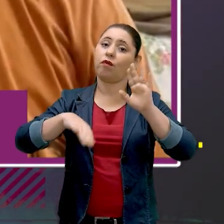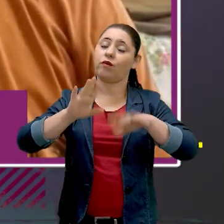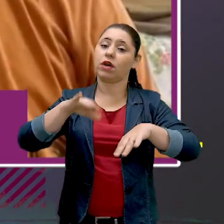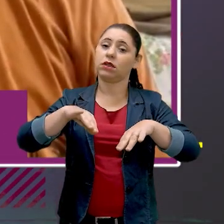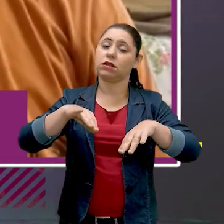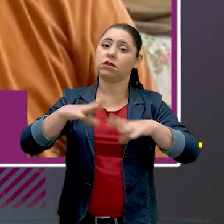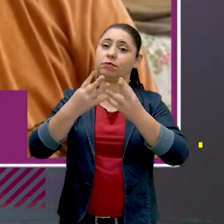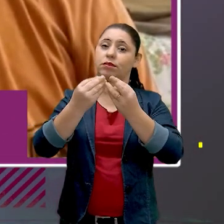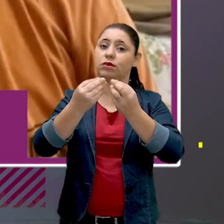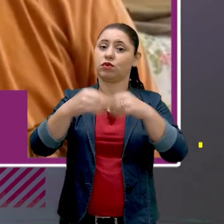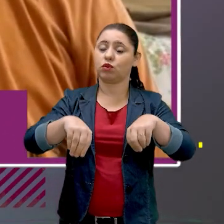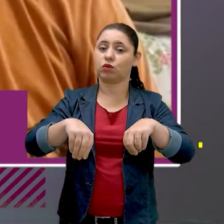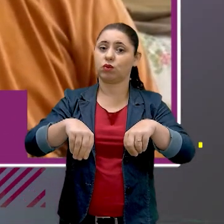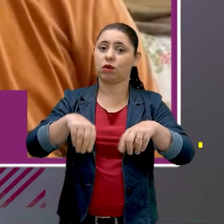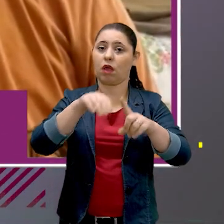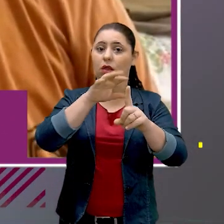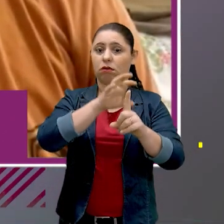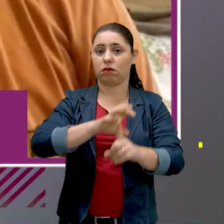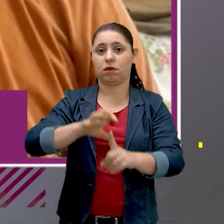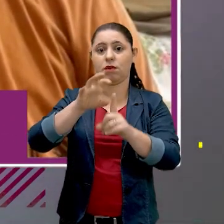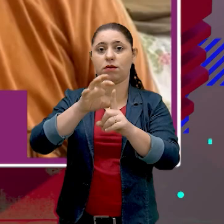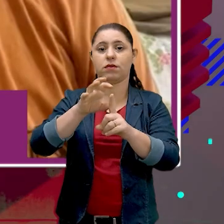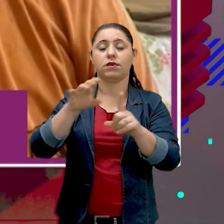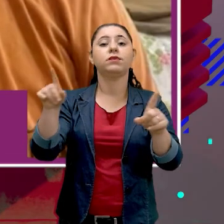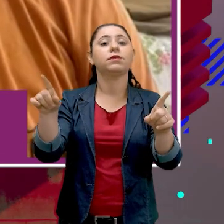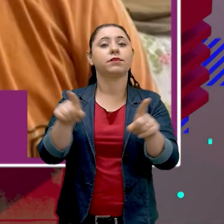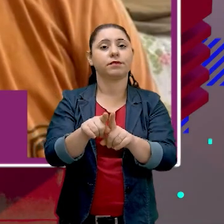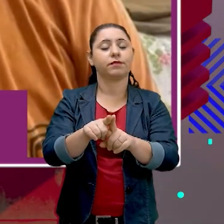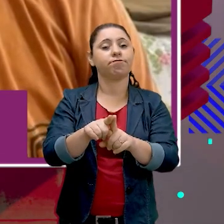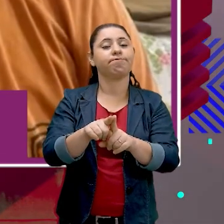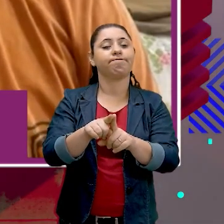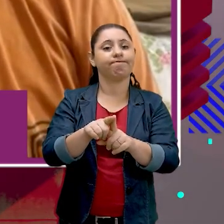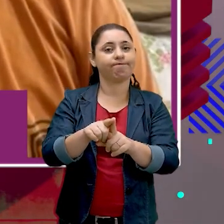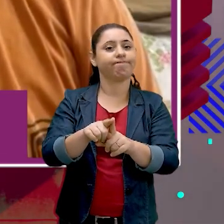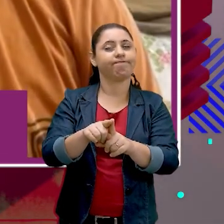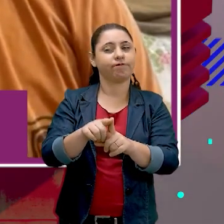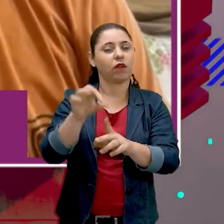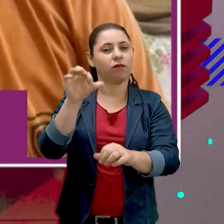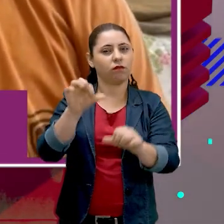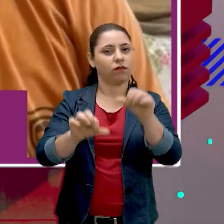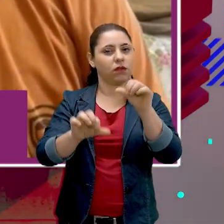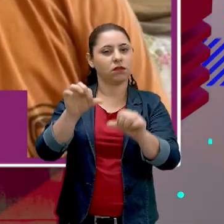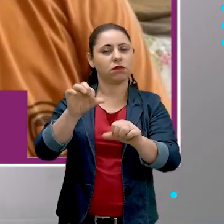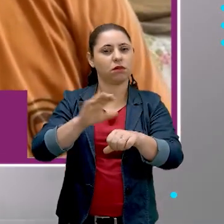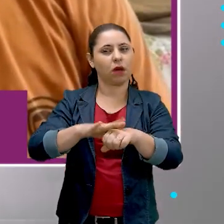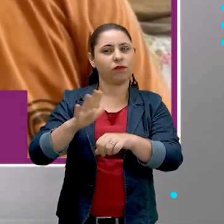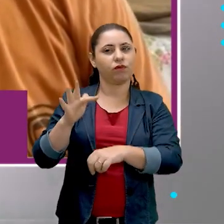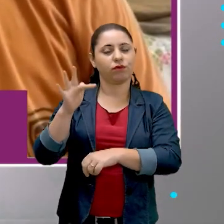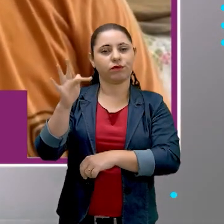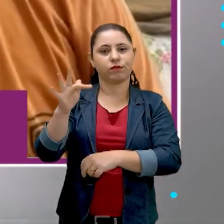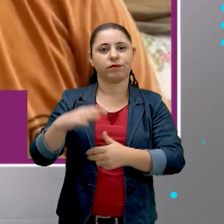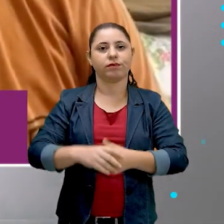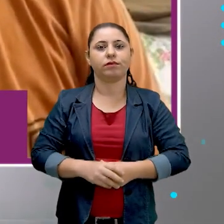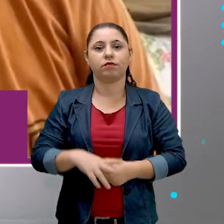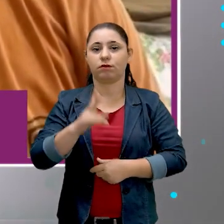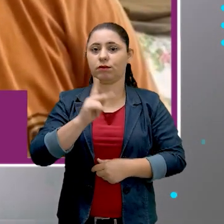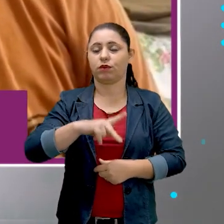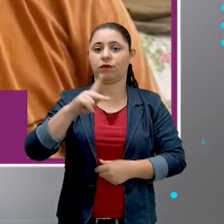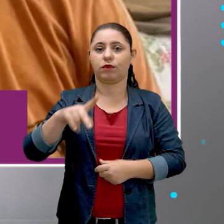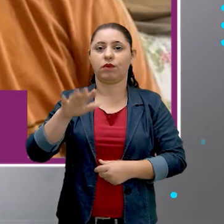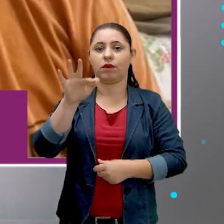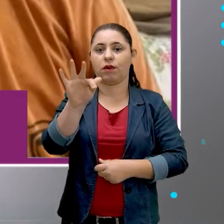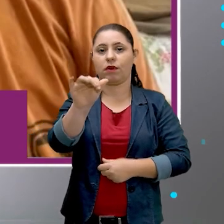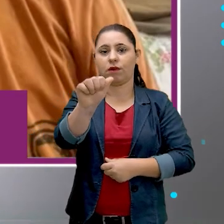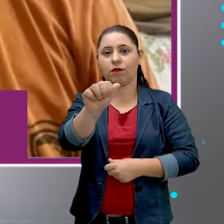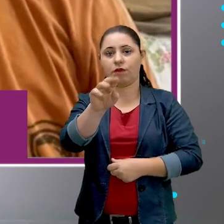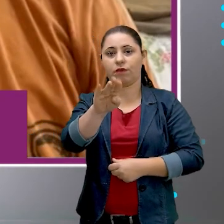as consequências e até mesmo os impactos disso tudo, uma avaliação, acredito que mais para frente. Professor Fábio